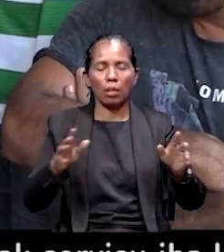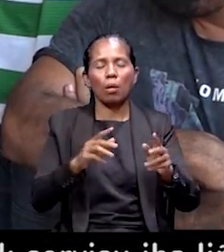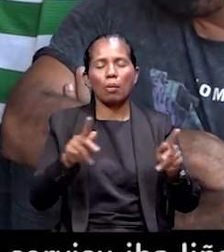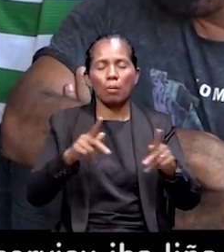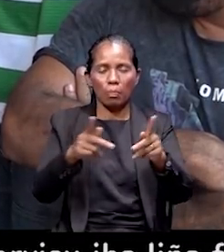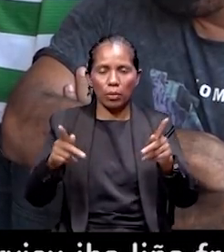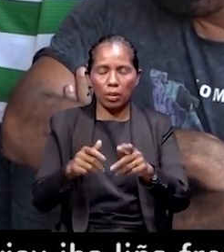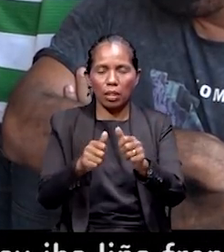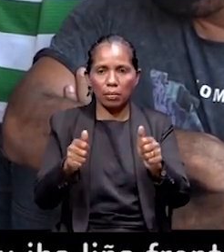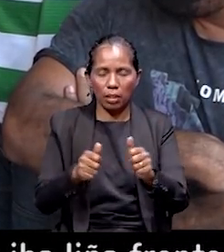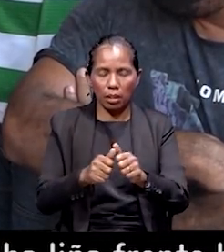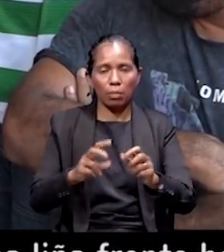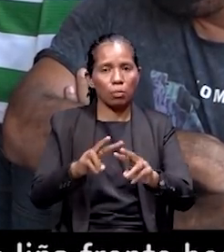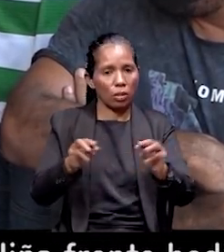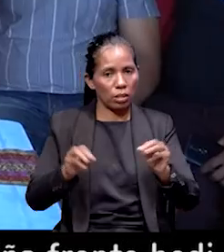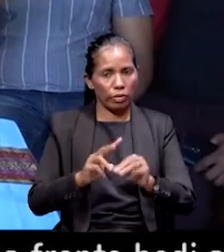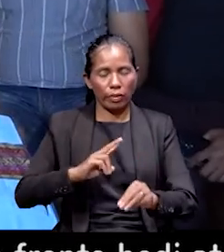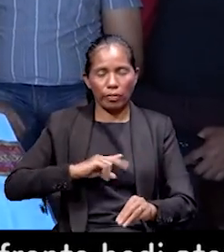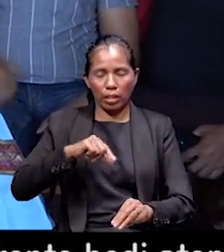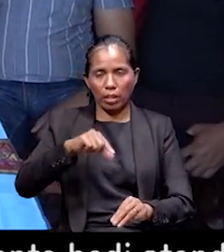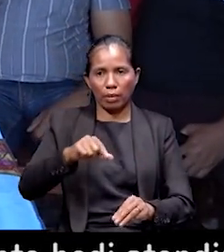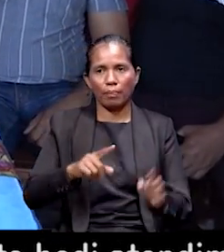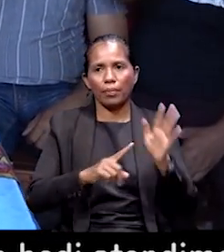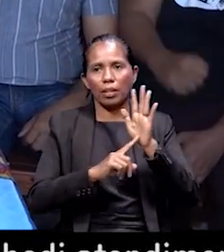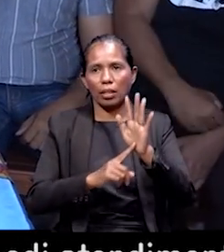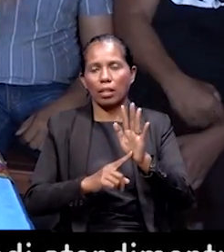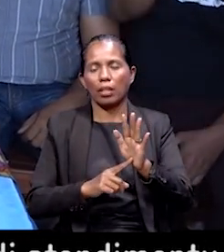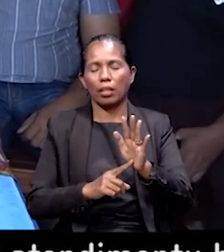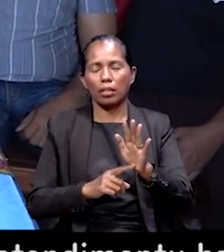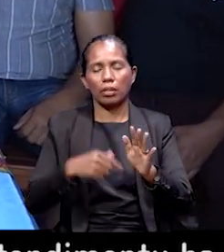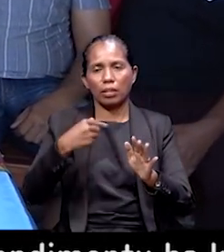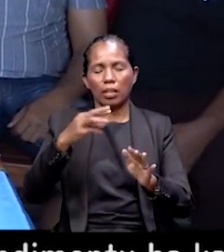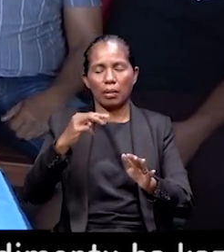administrativo Watulari, município Iqueque. Hafuing notícia ne publica, parte GMN sedau